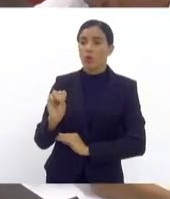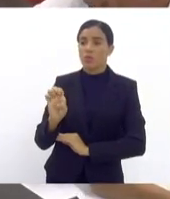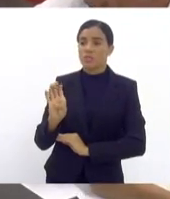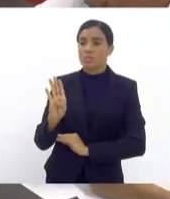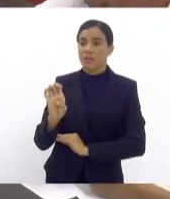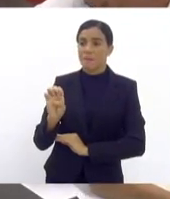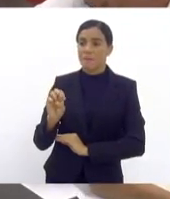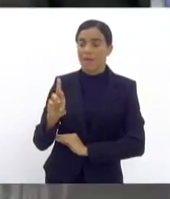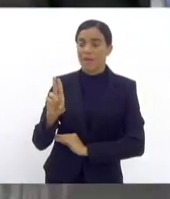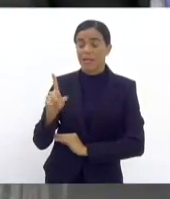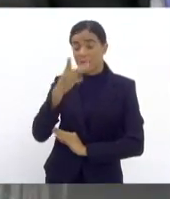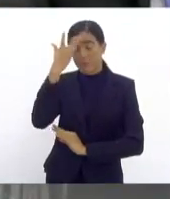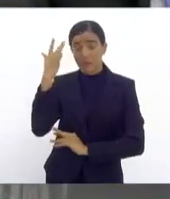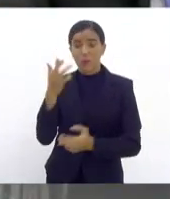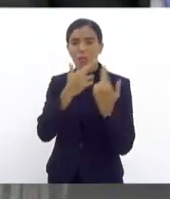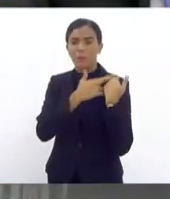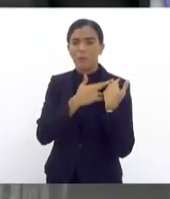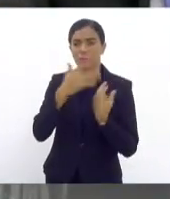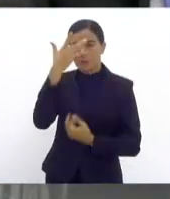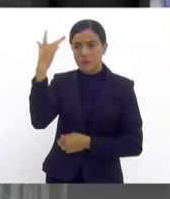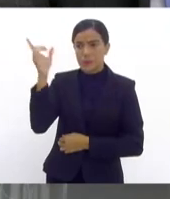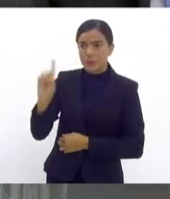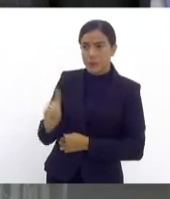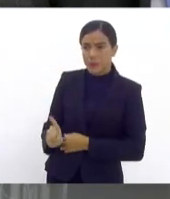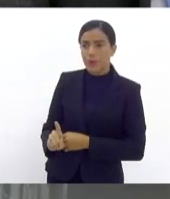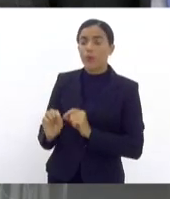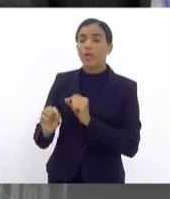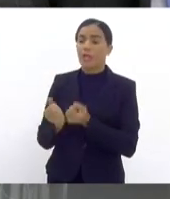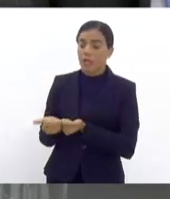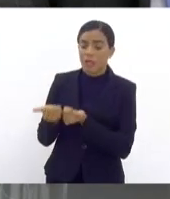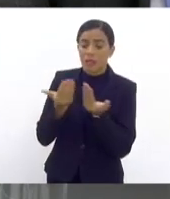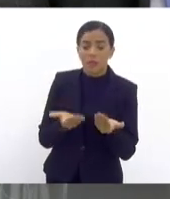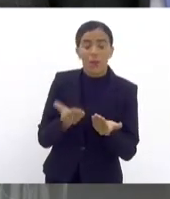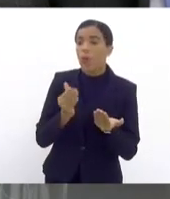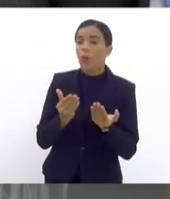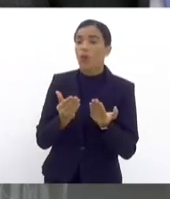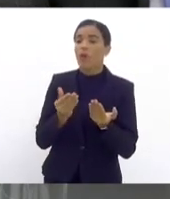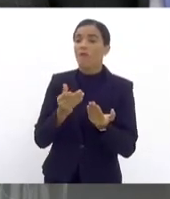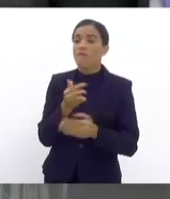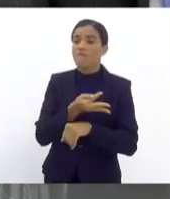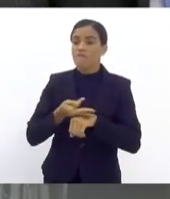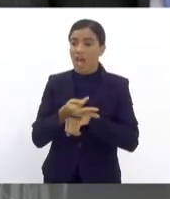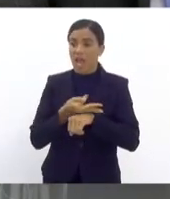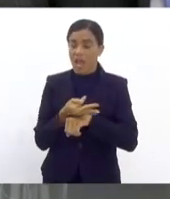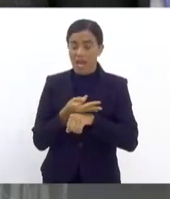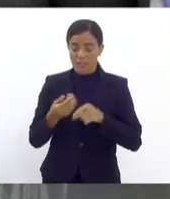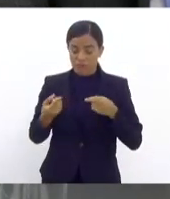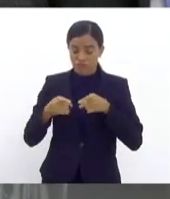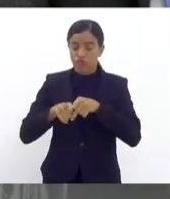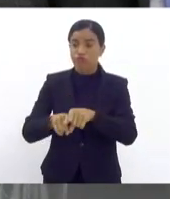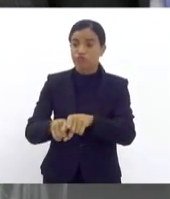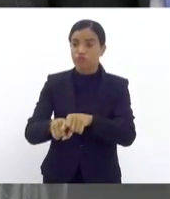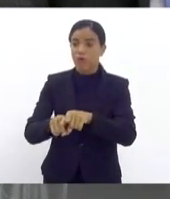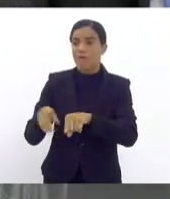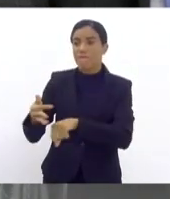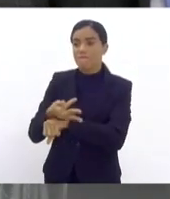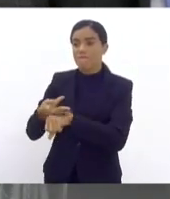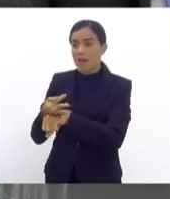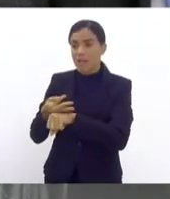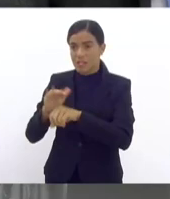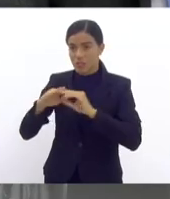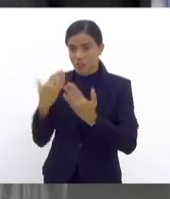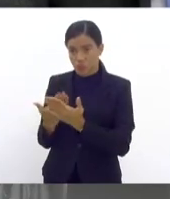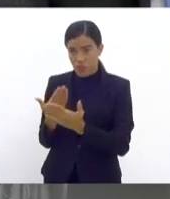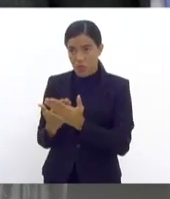responsáveis de pessoas com deficiência de requerer a concessão de férias no mesmo período das escolares. Para a relatoria, deputado